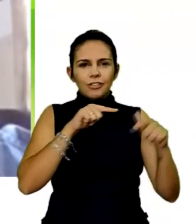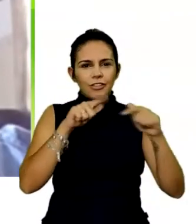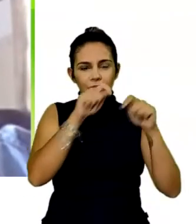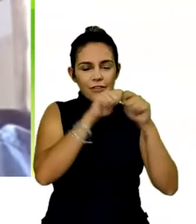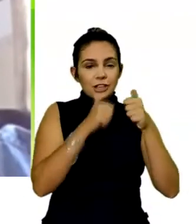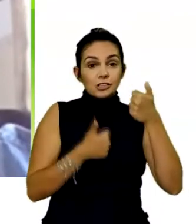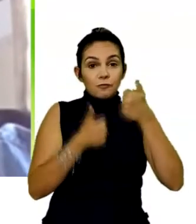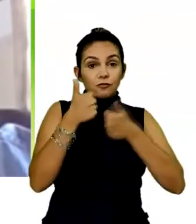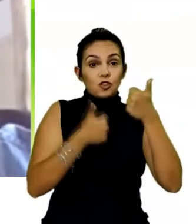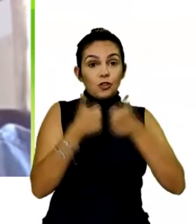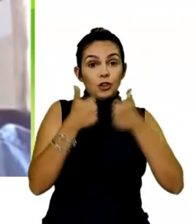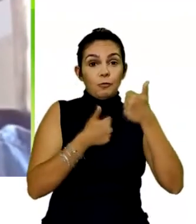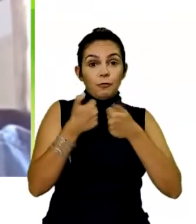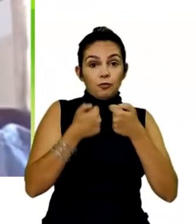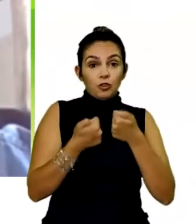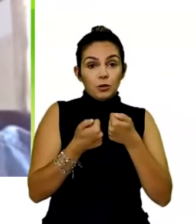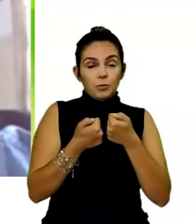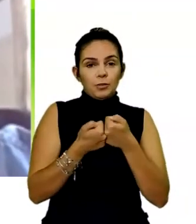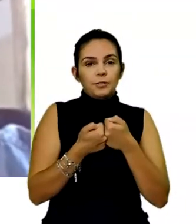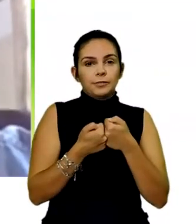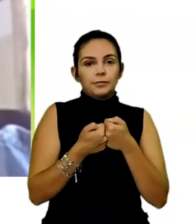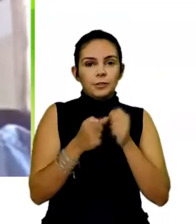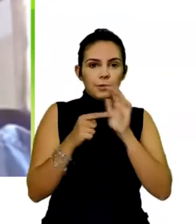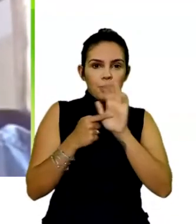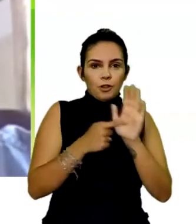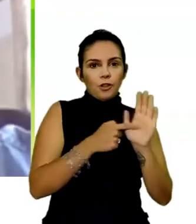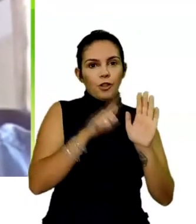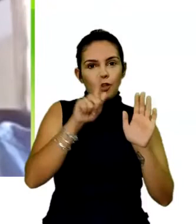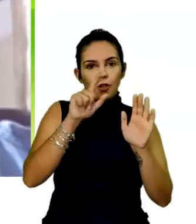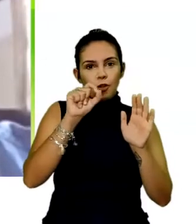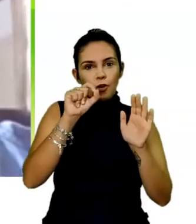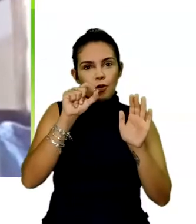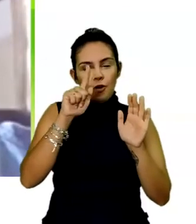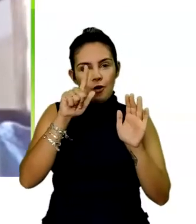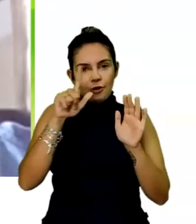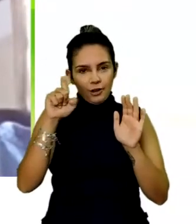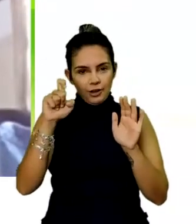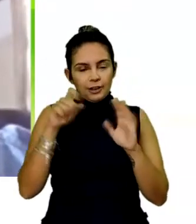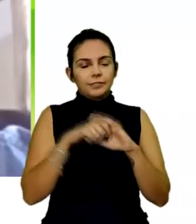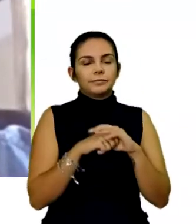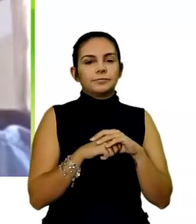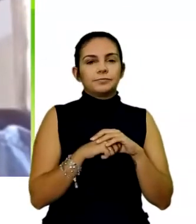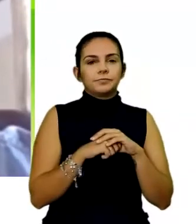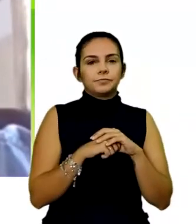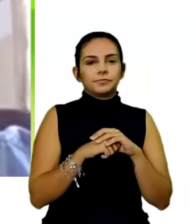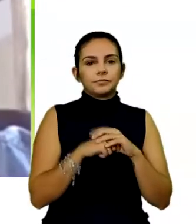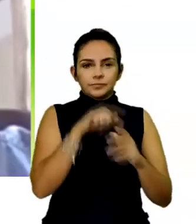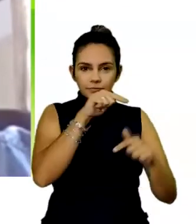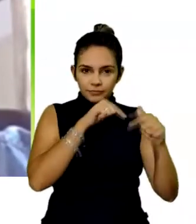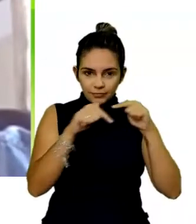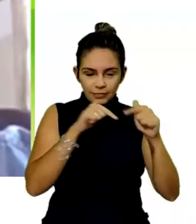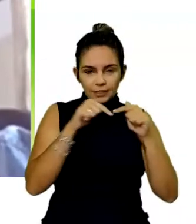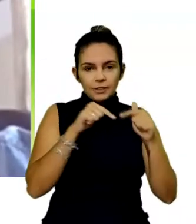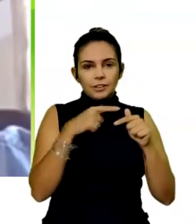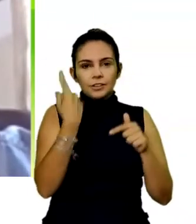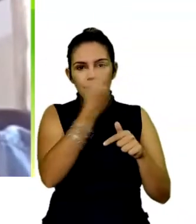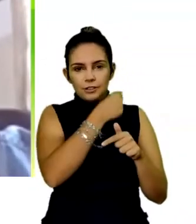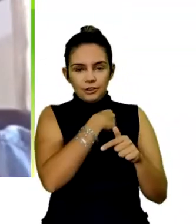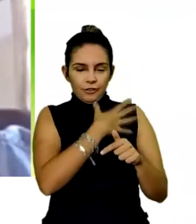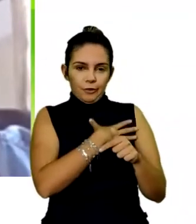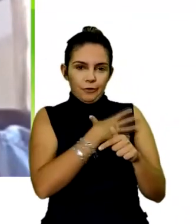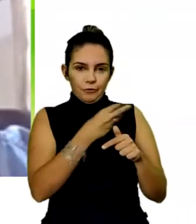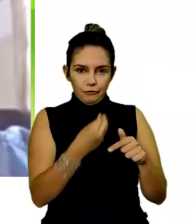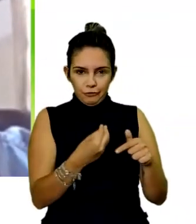mostrados no Google e na Apple Store. Então, ele trabalha com o nosso